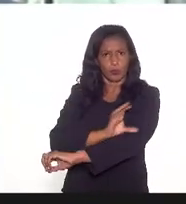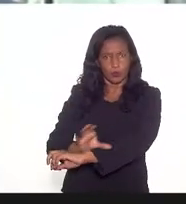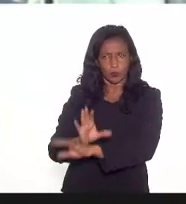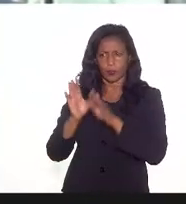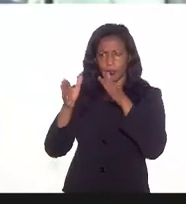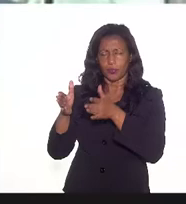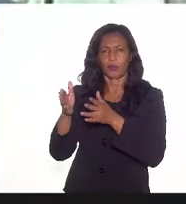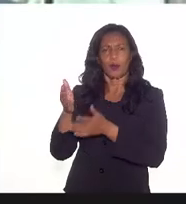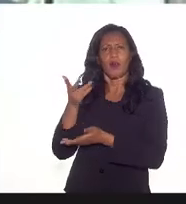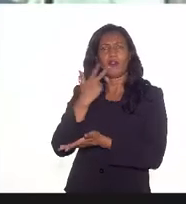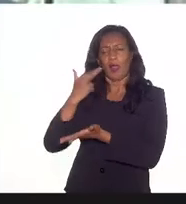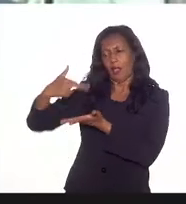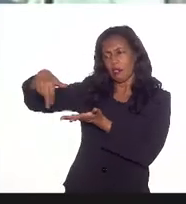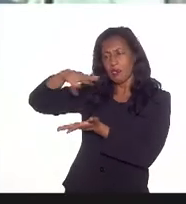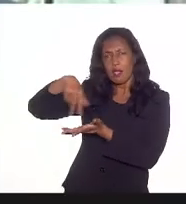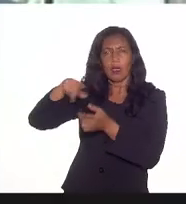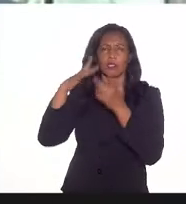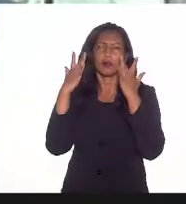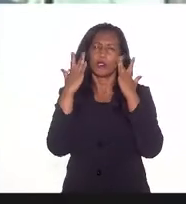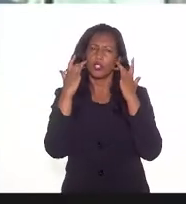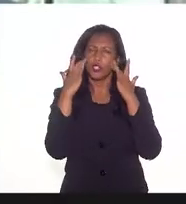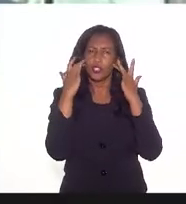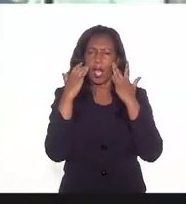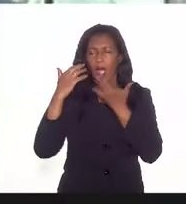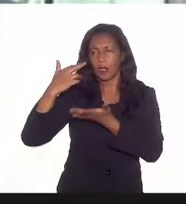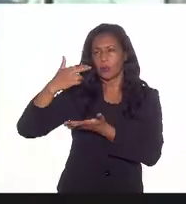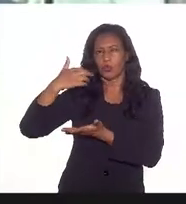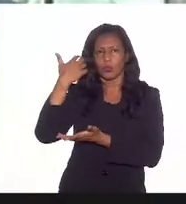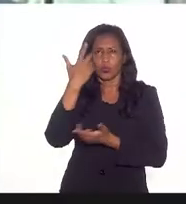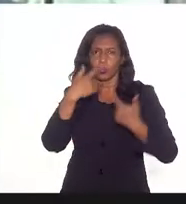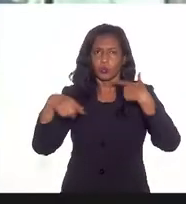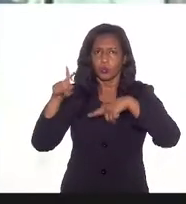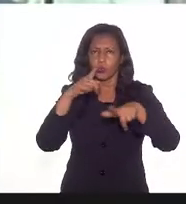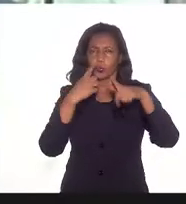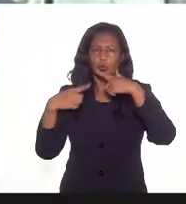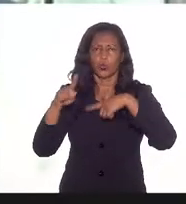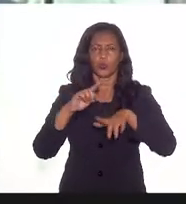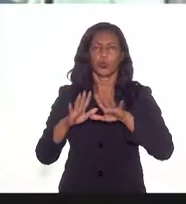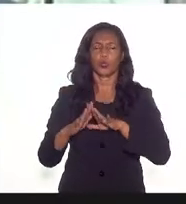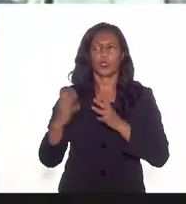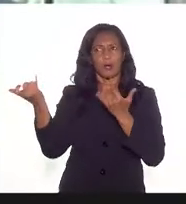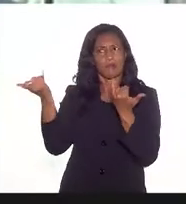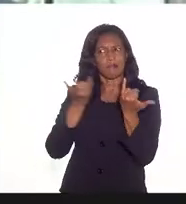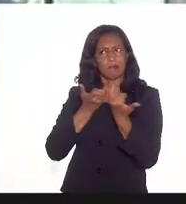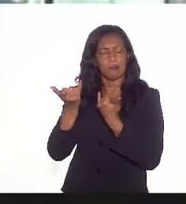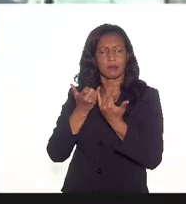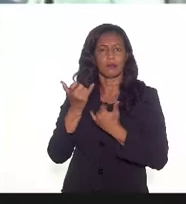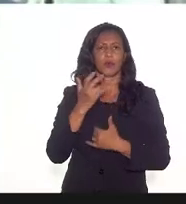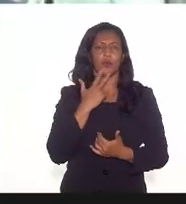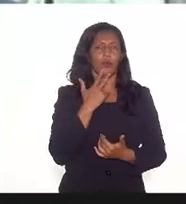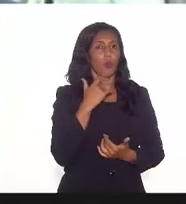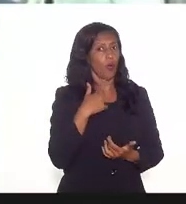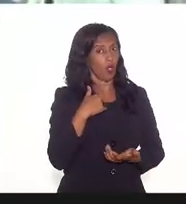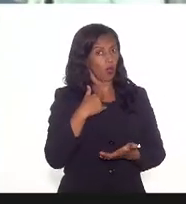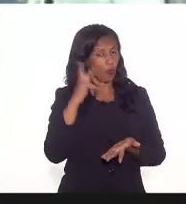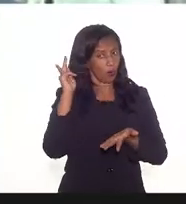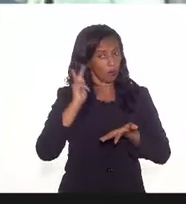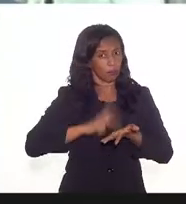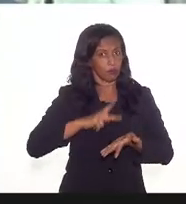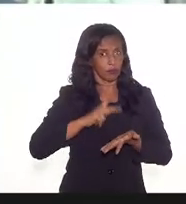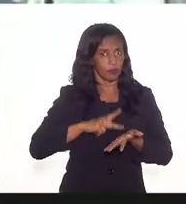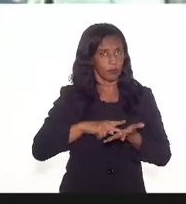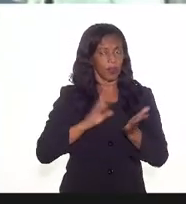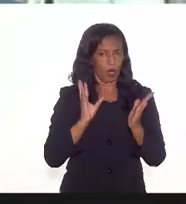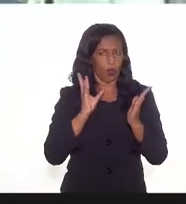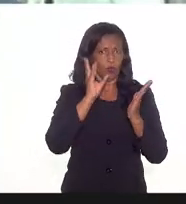a artes, dança, teatro, me informou, eu vou confirmar isso, mas e aí o motivo de eu